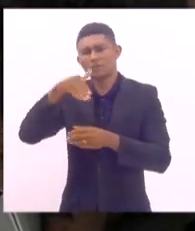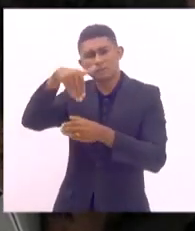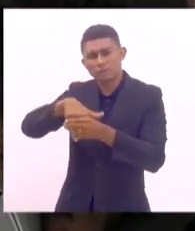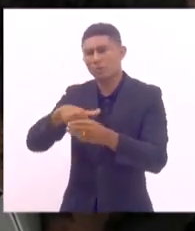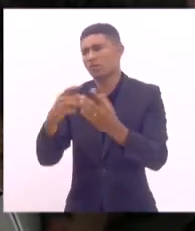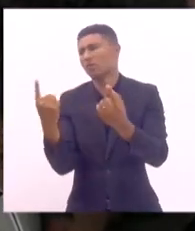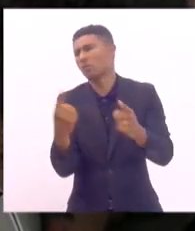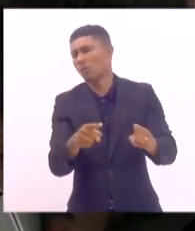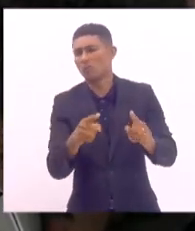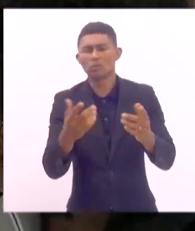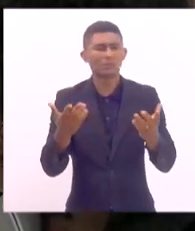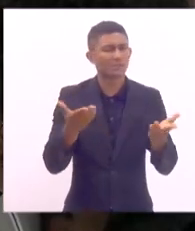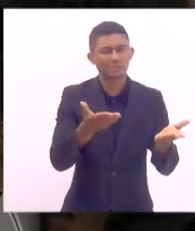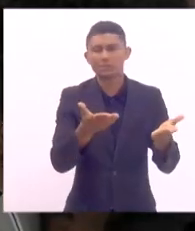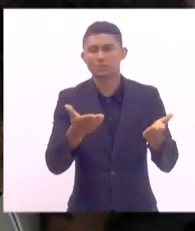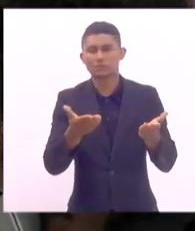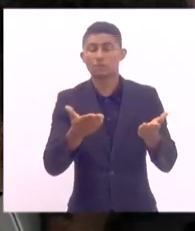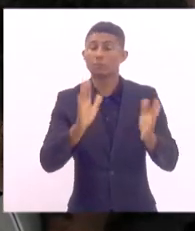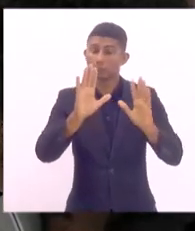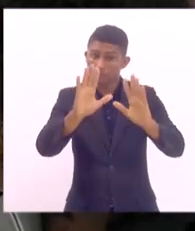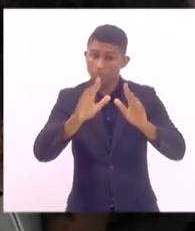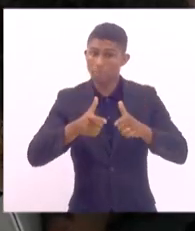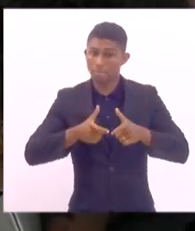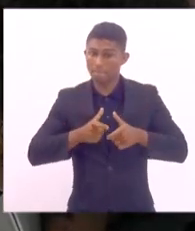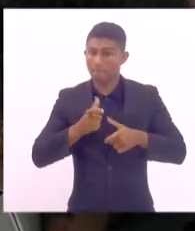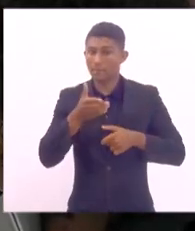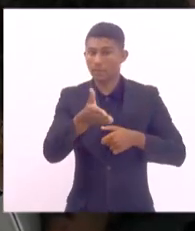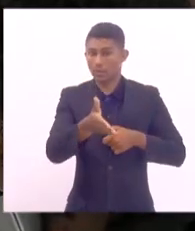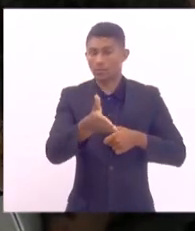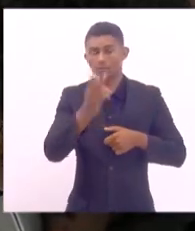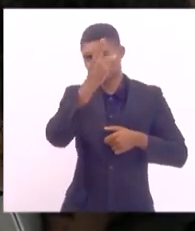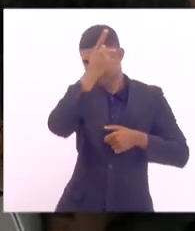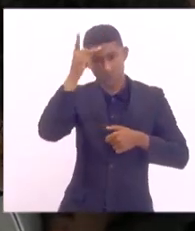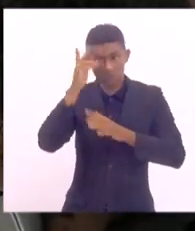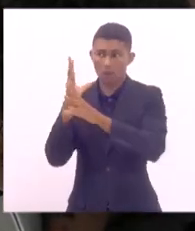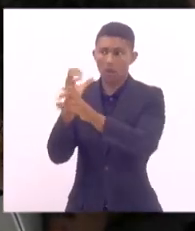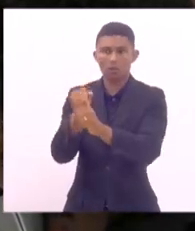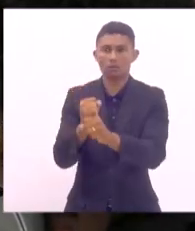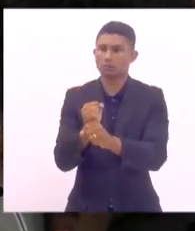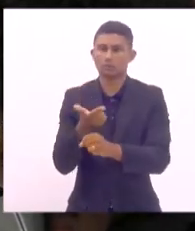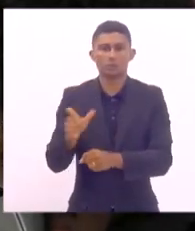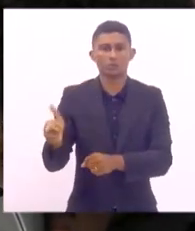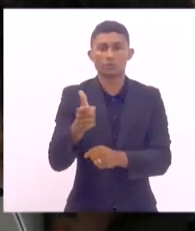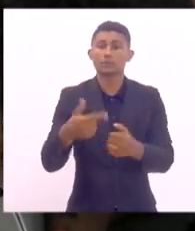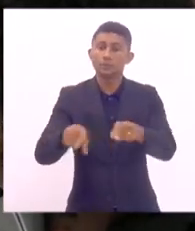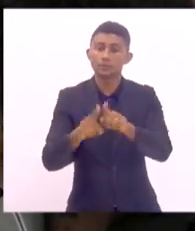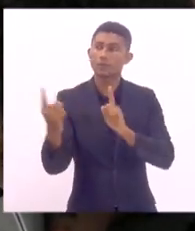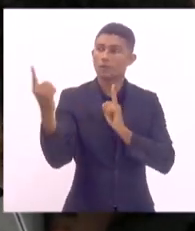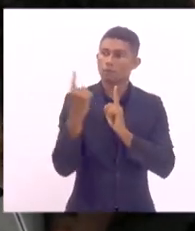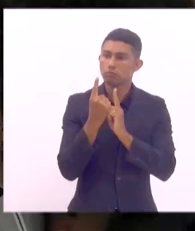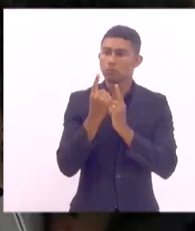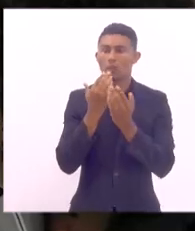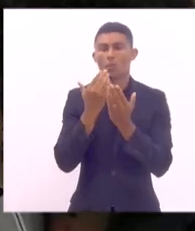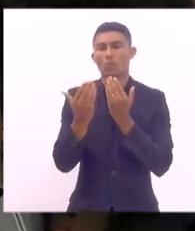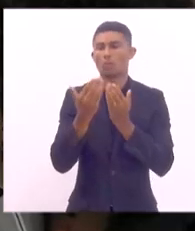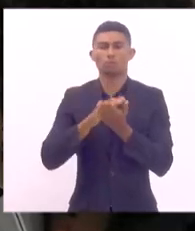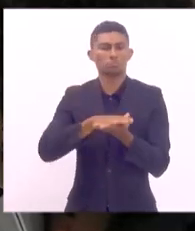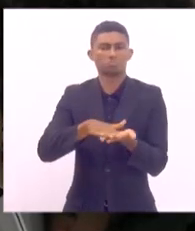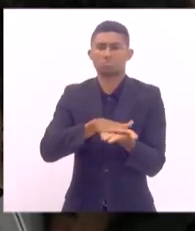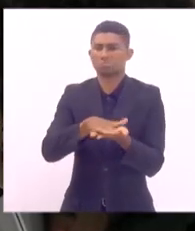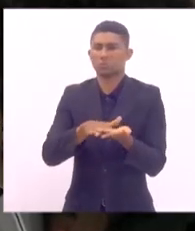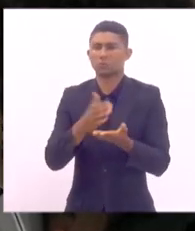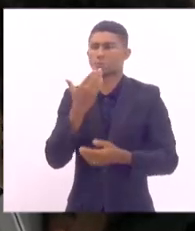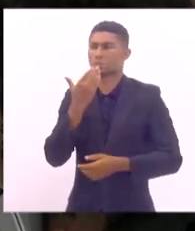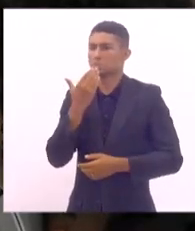contrário. Nessa medalha em específico, não tinham as pessoas lá, ninguém veio conversar conosco para